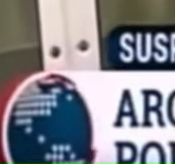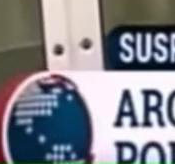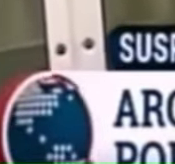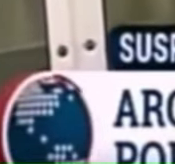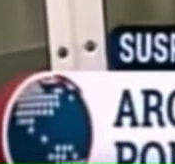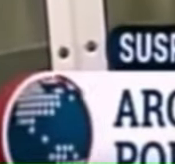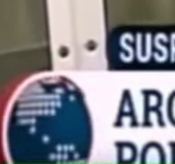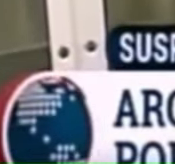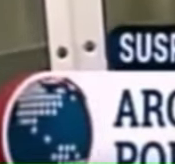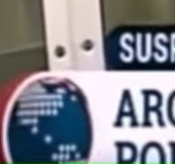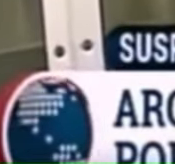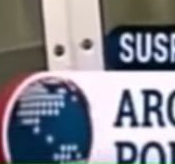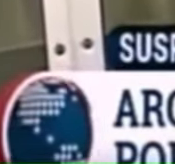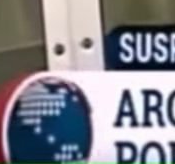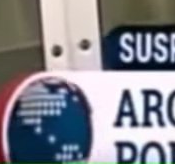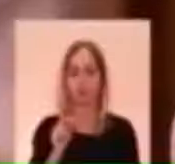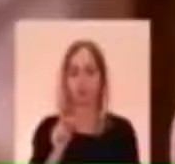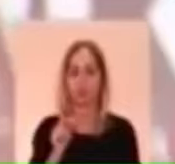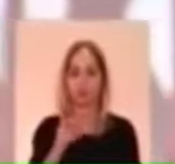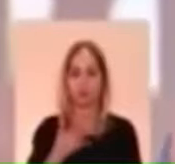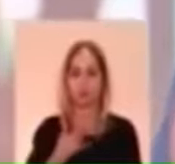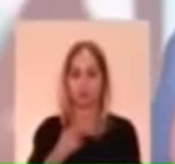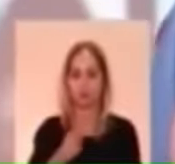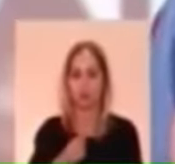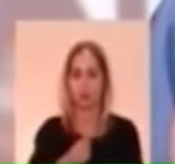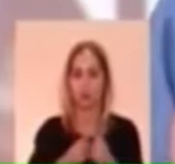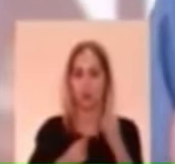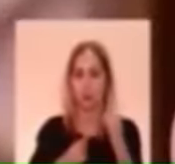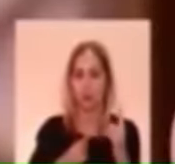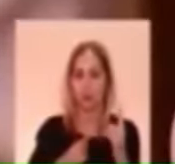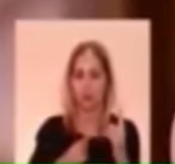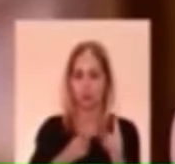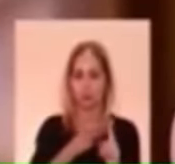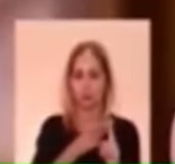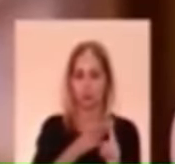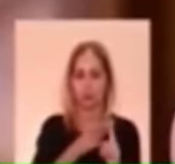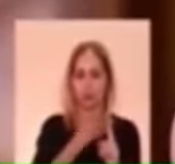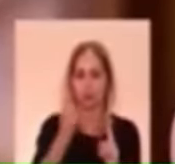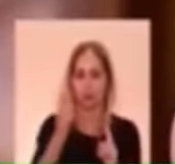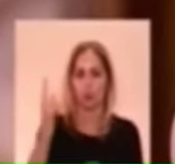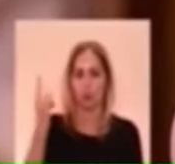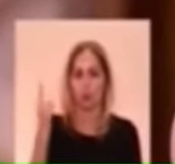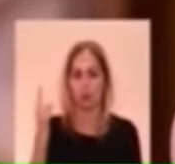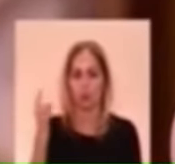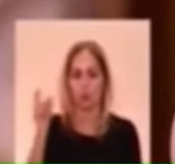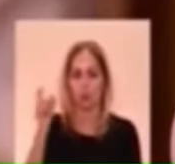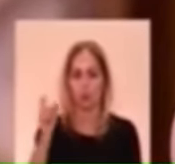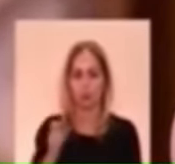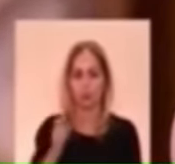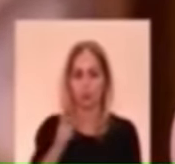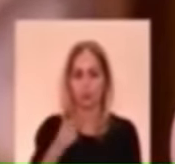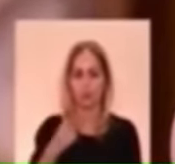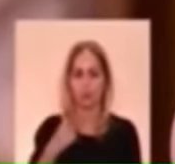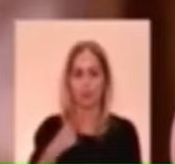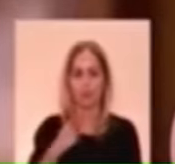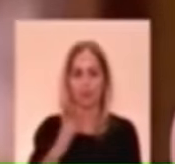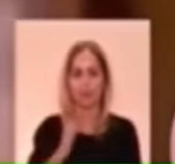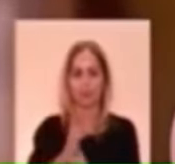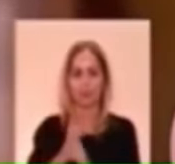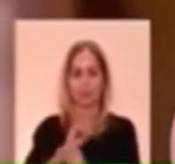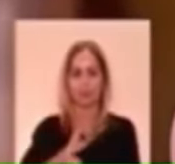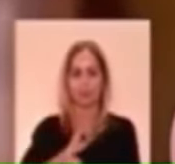de cortiça ele nunca revelou a quem iria vender a